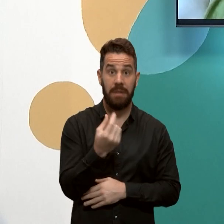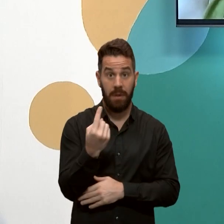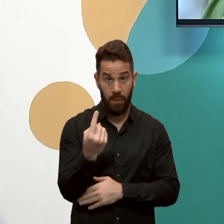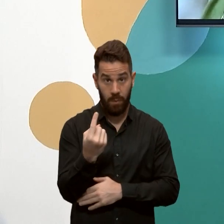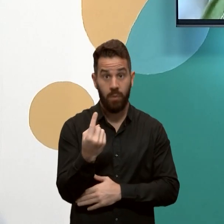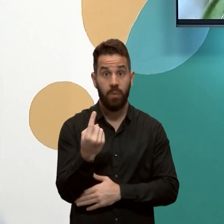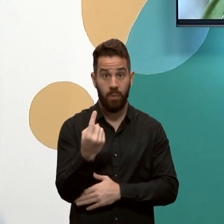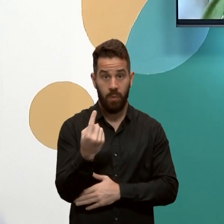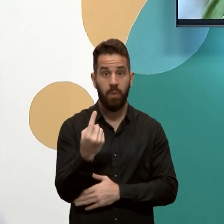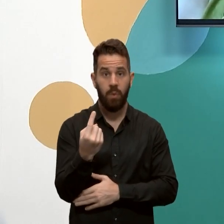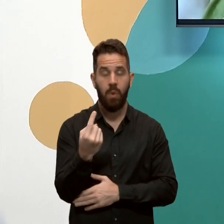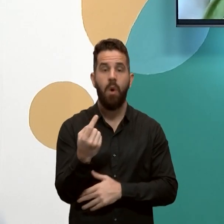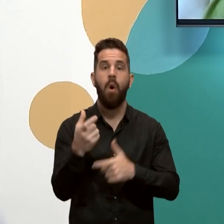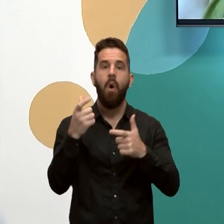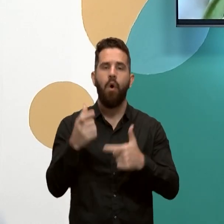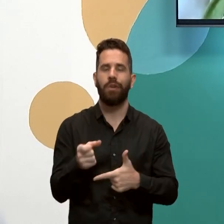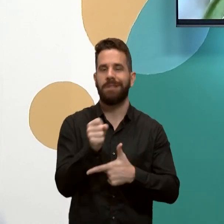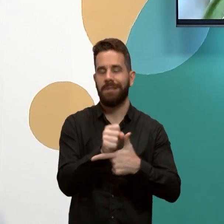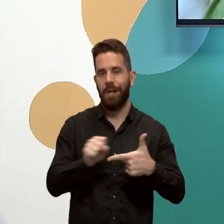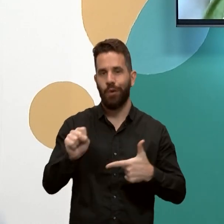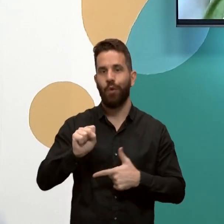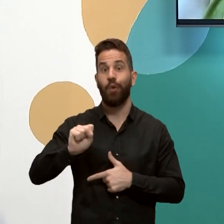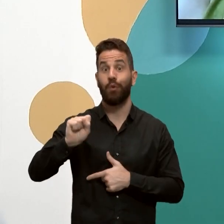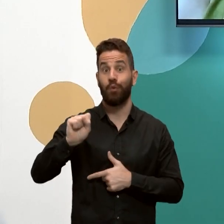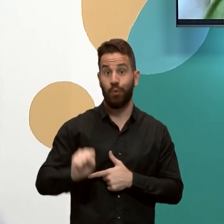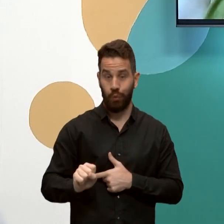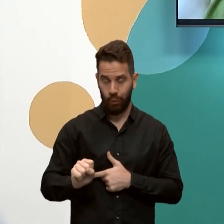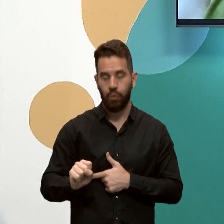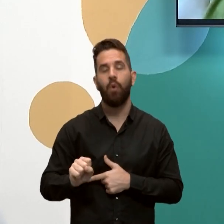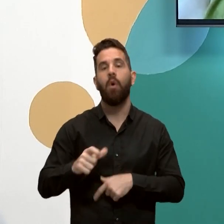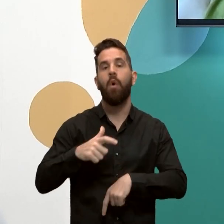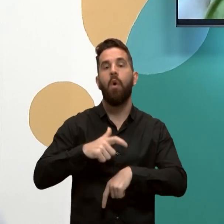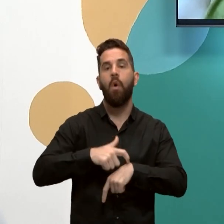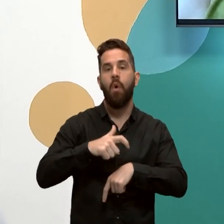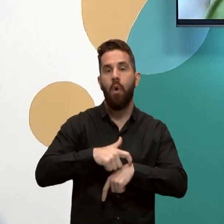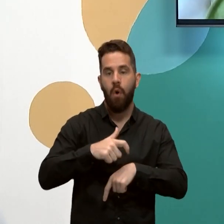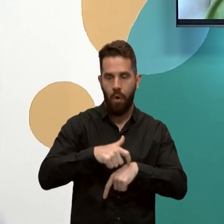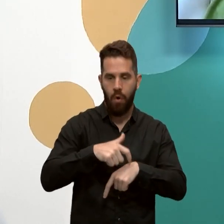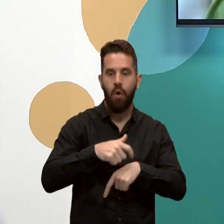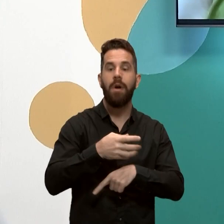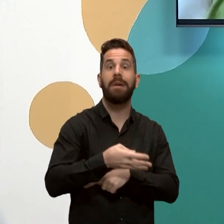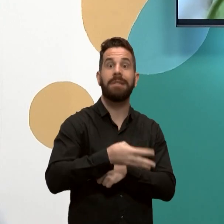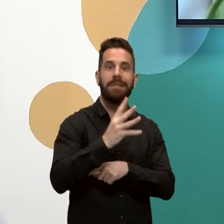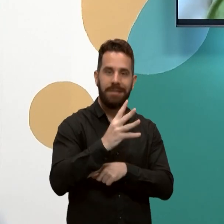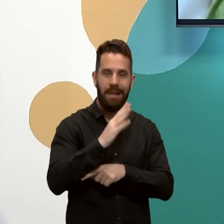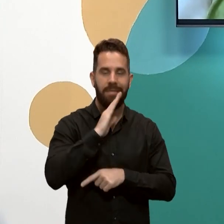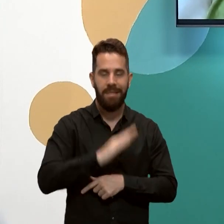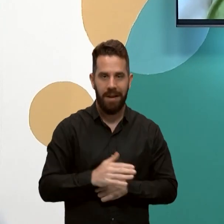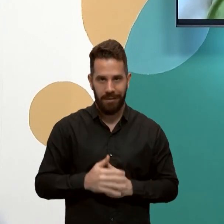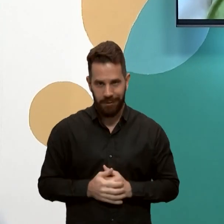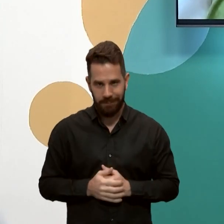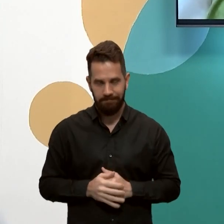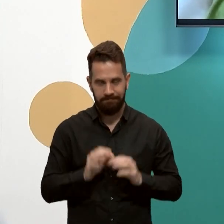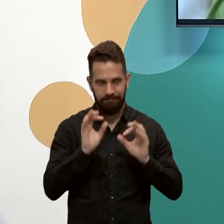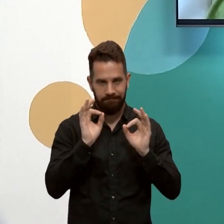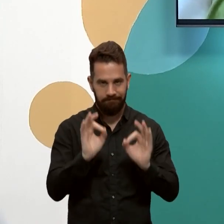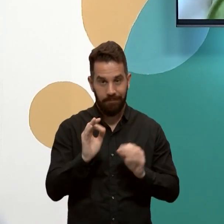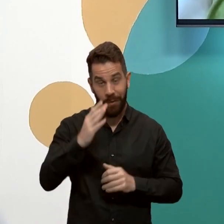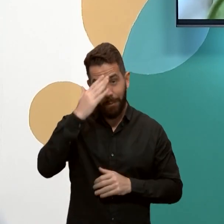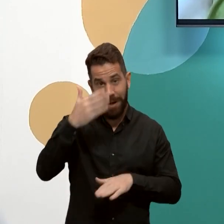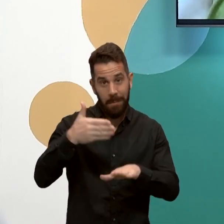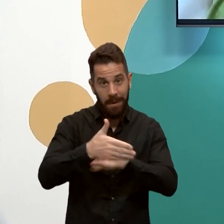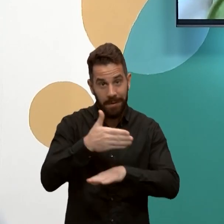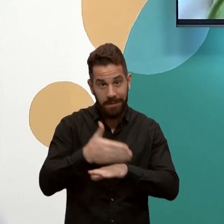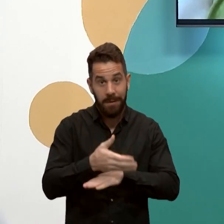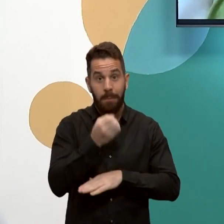361, setor sul, às 16 horas. Ok, Irene, obrigada pela sua participação, viu? Uma